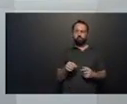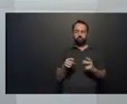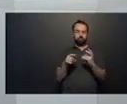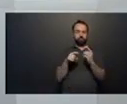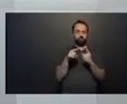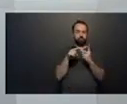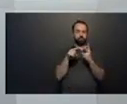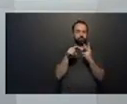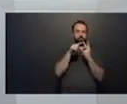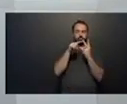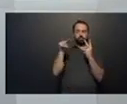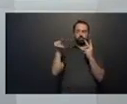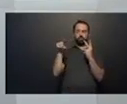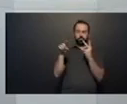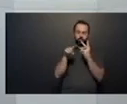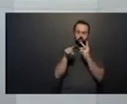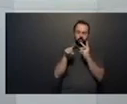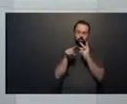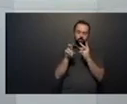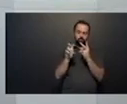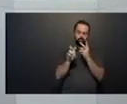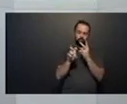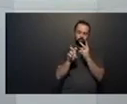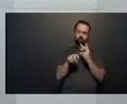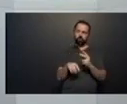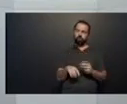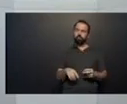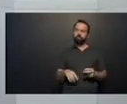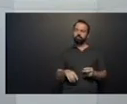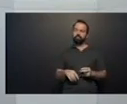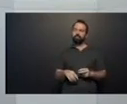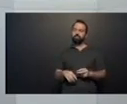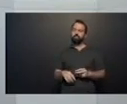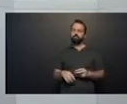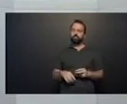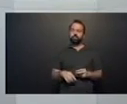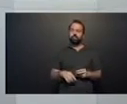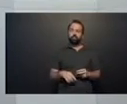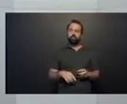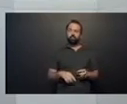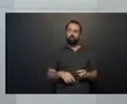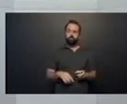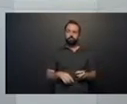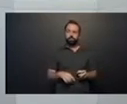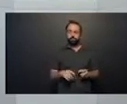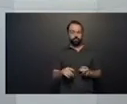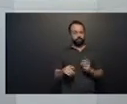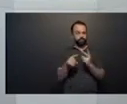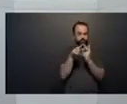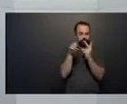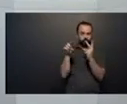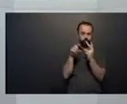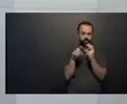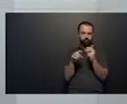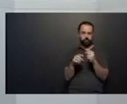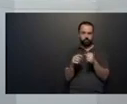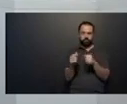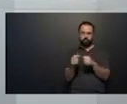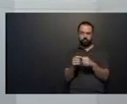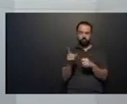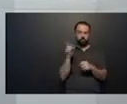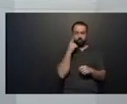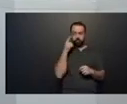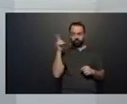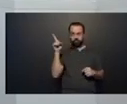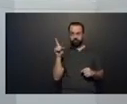essa tabela ao lado, fica fácil da gente identificar. Se a gente pega aqui, raiz quadrada